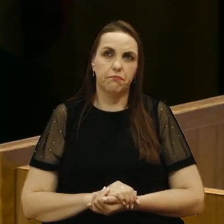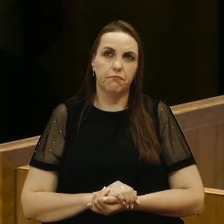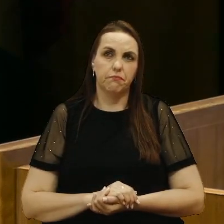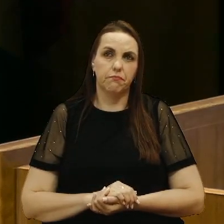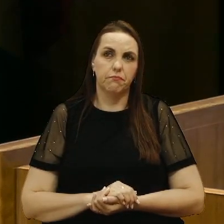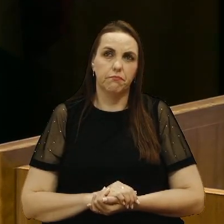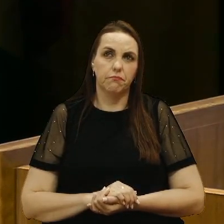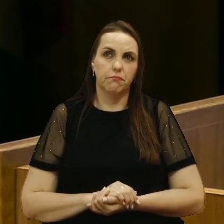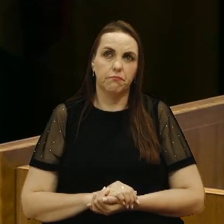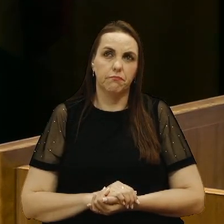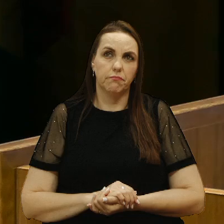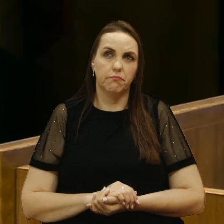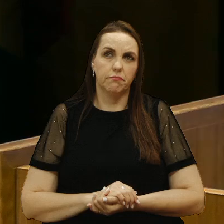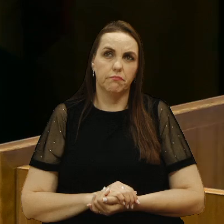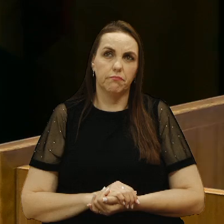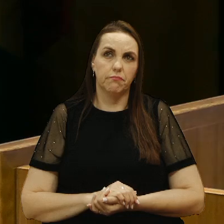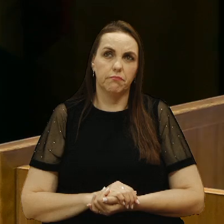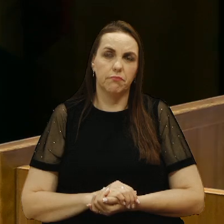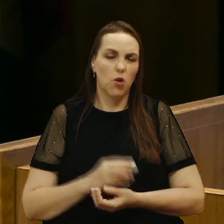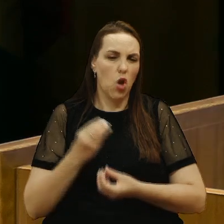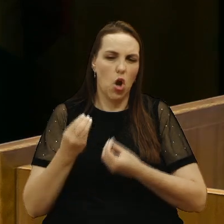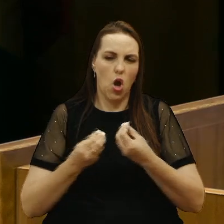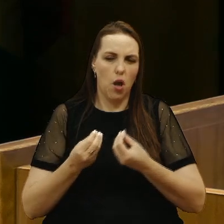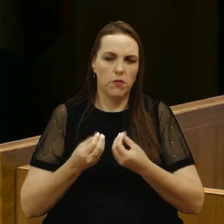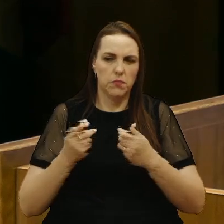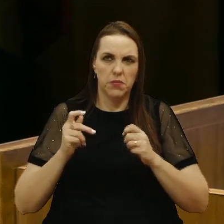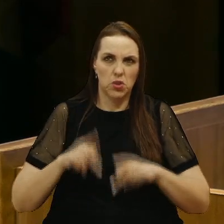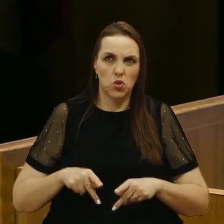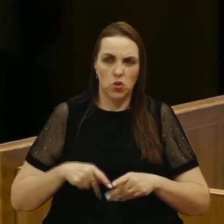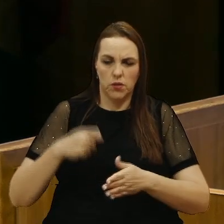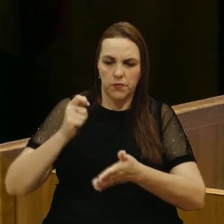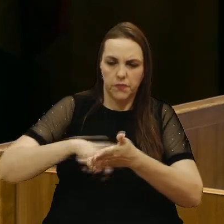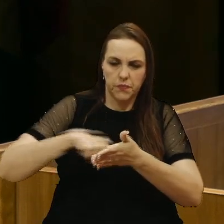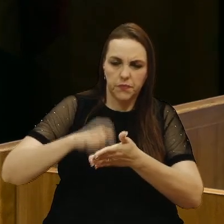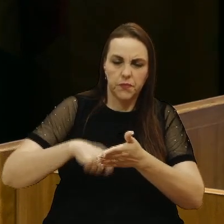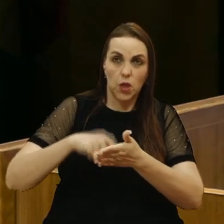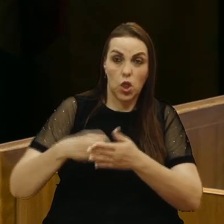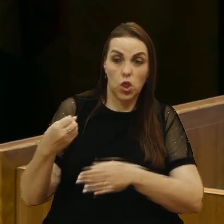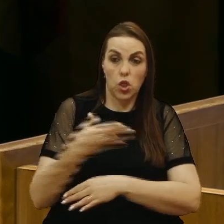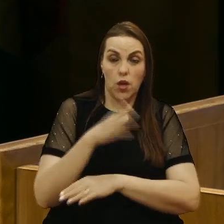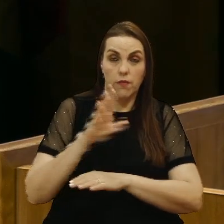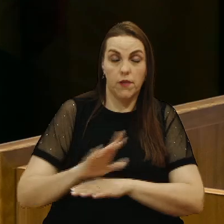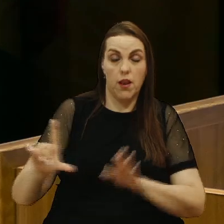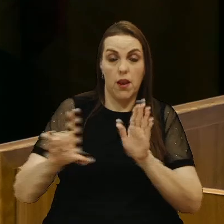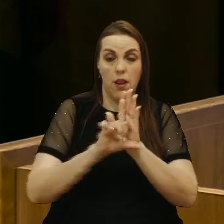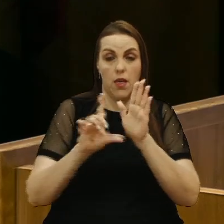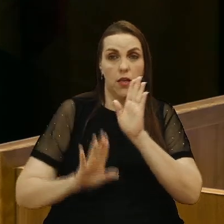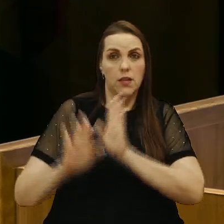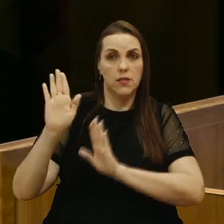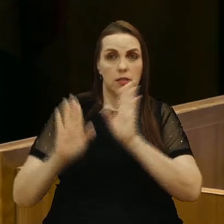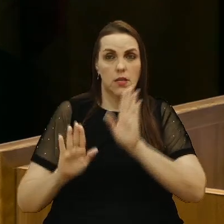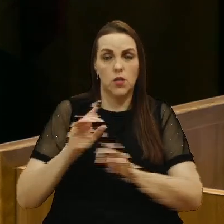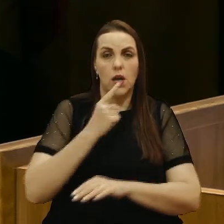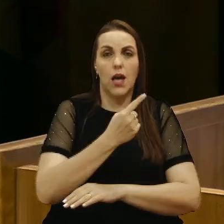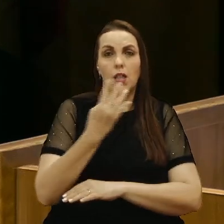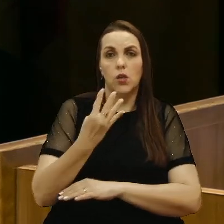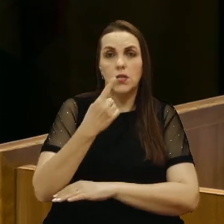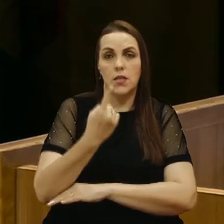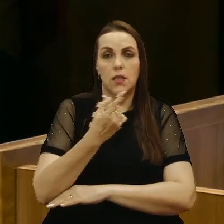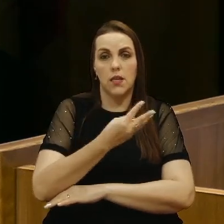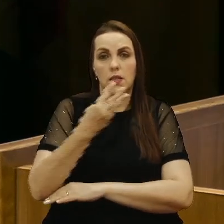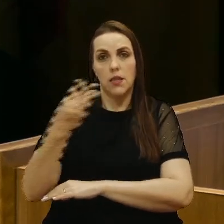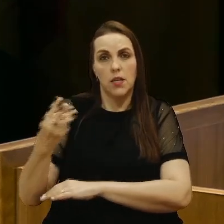canetas. O rigor excessivo da nova lei das licitações, a Lei 14.133 de